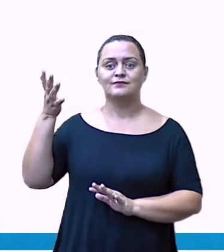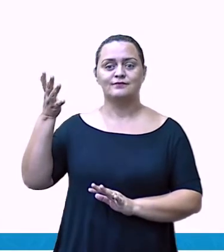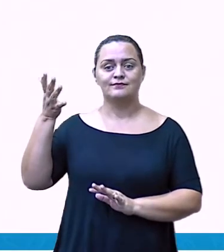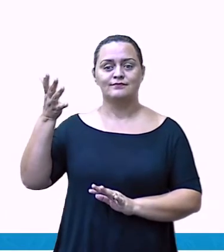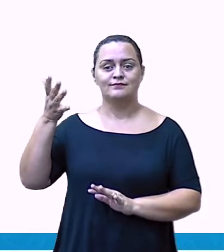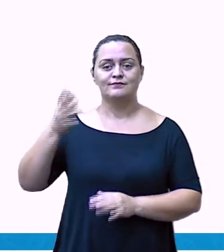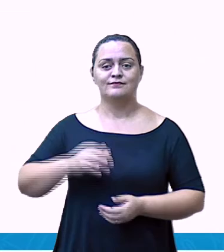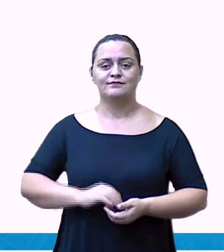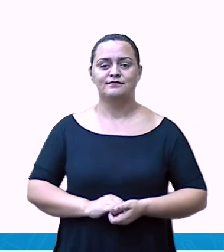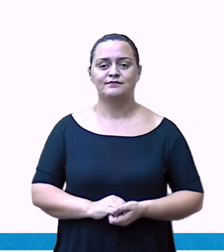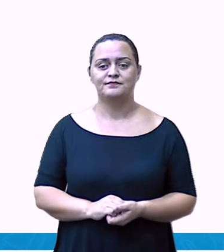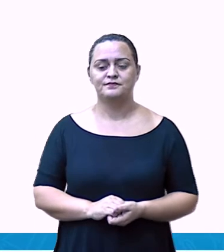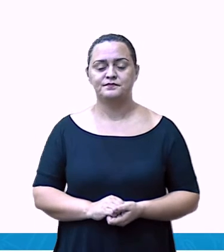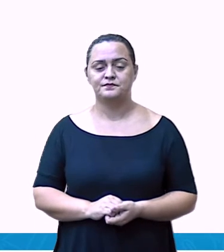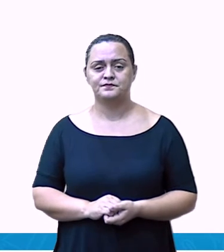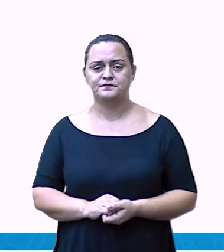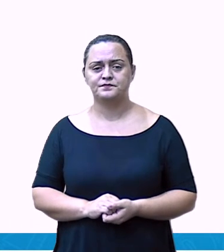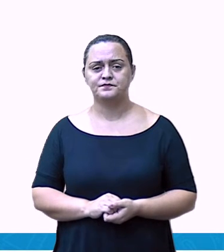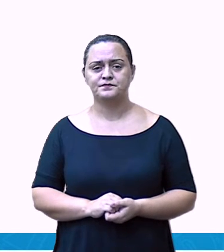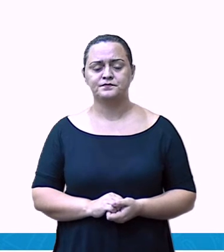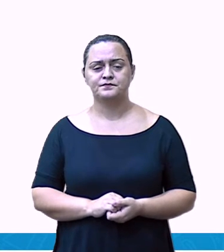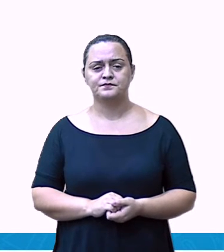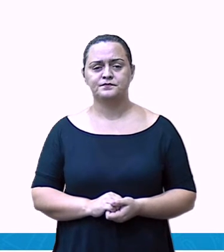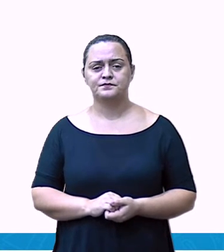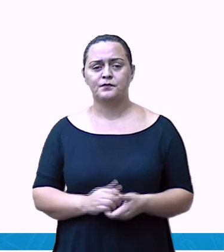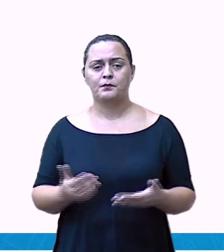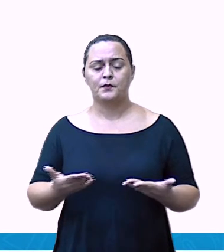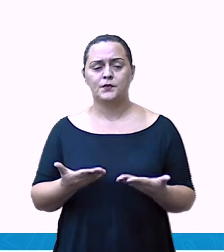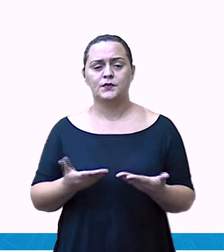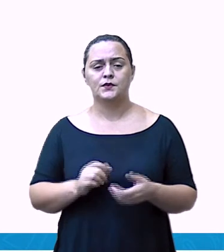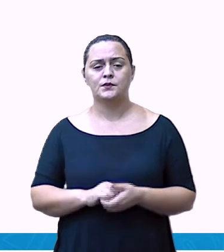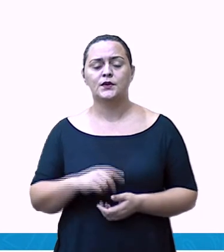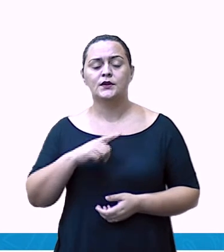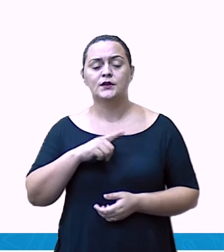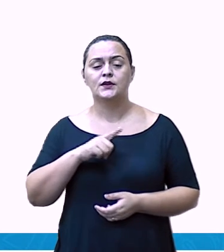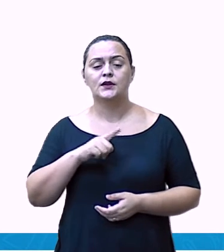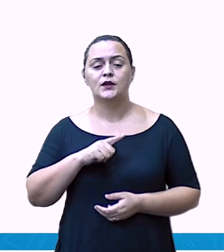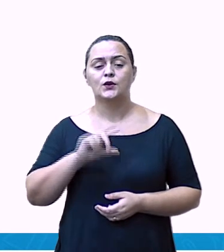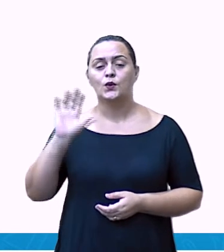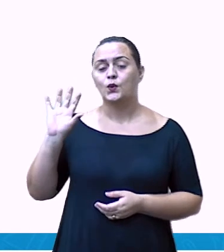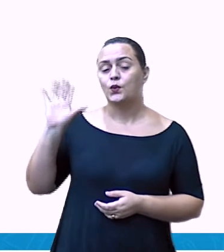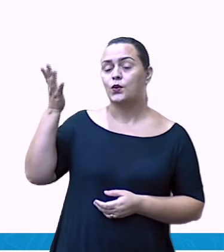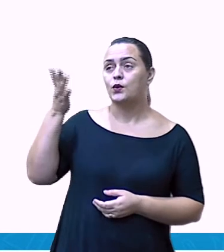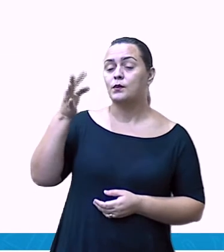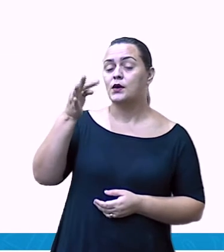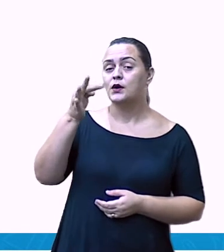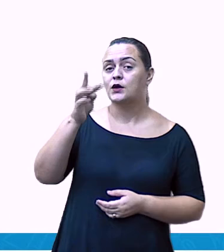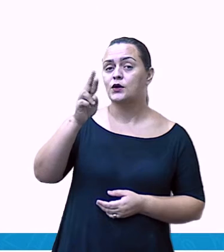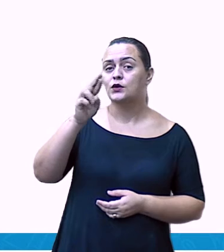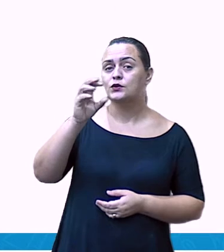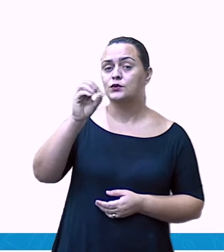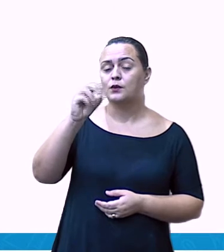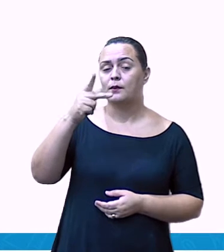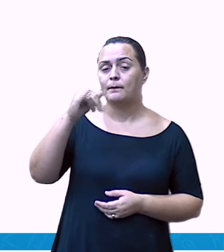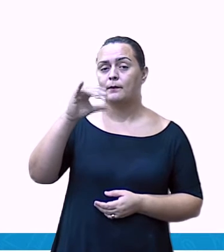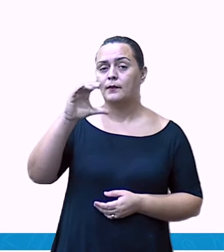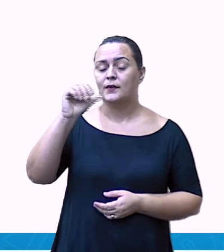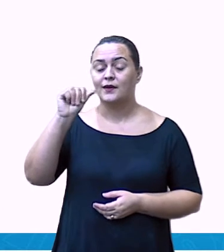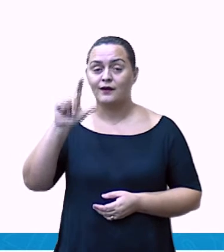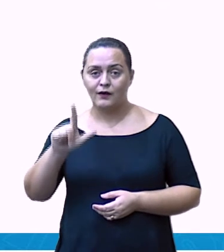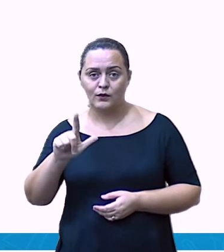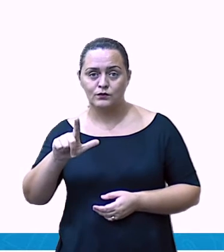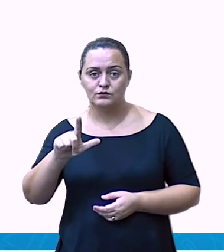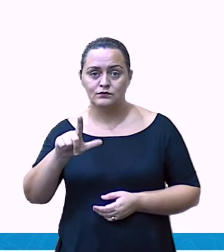gráfico do clima. Olha, no clima tropical, nós temos a temperatura elevada o ano